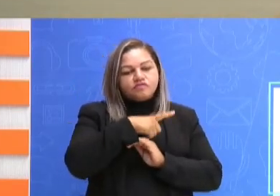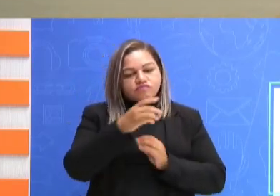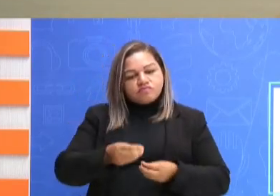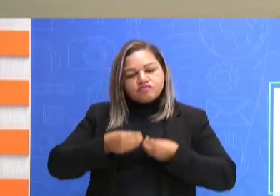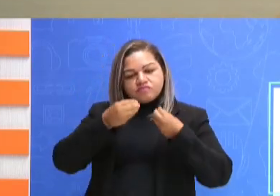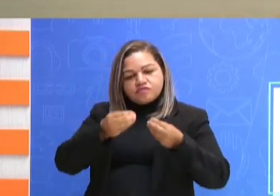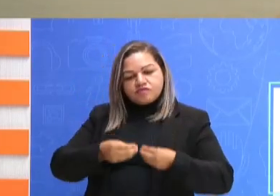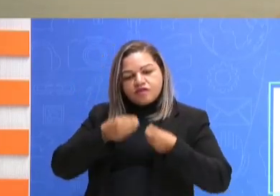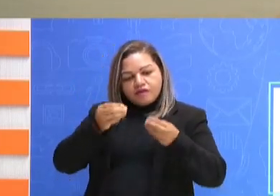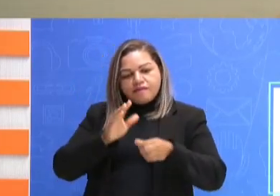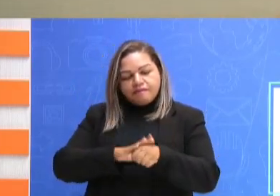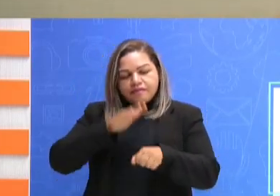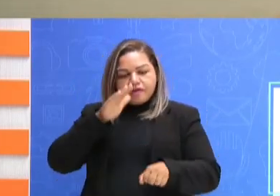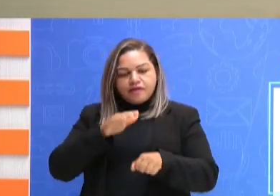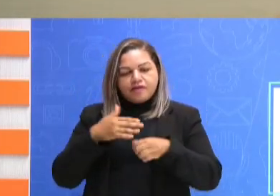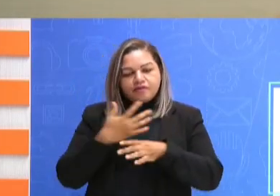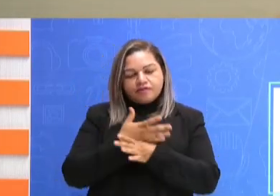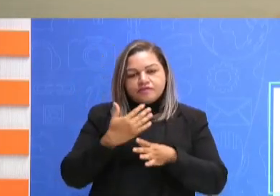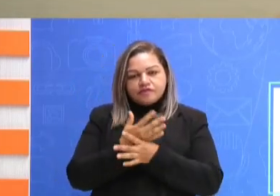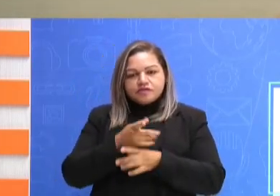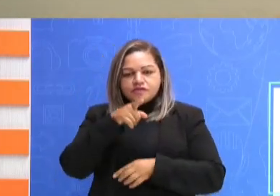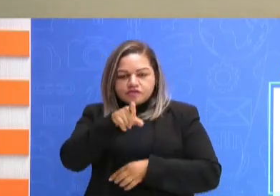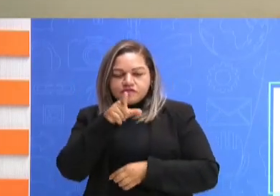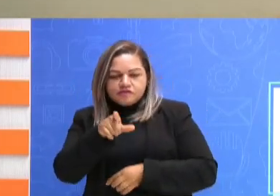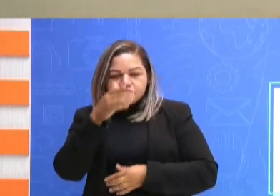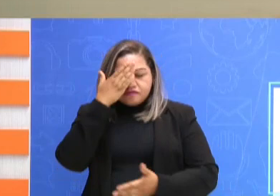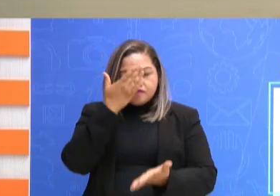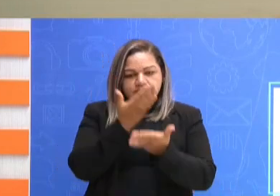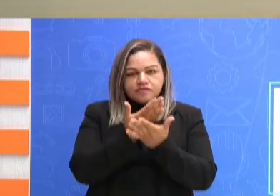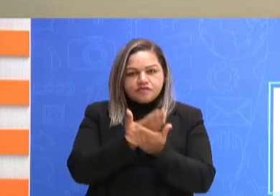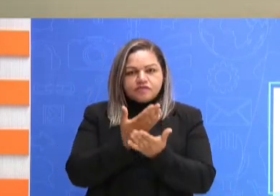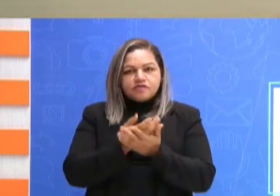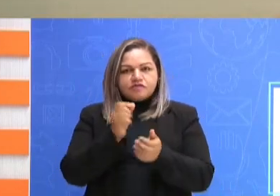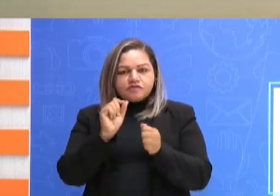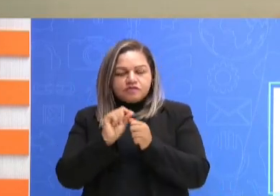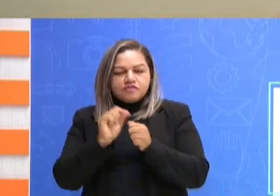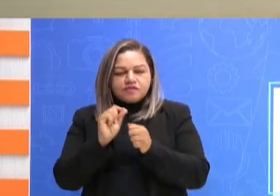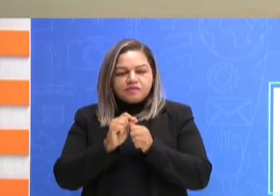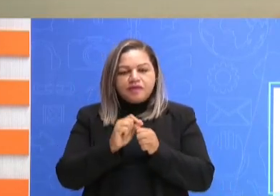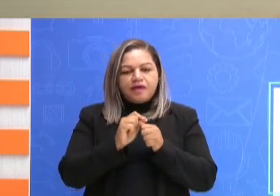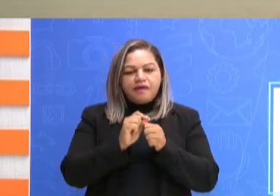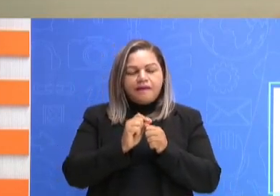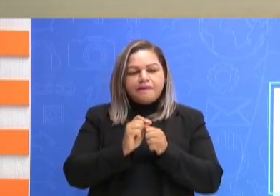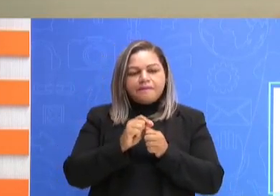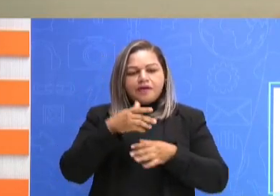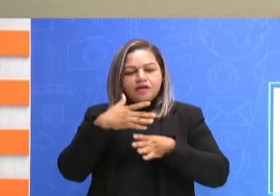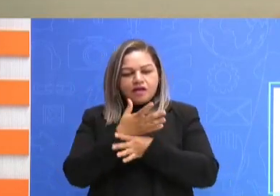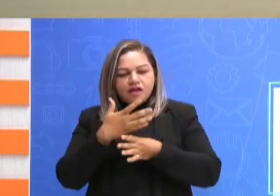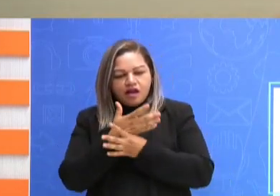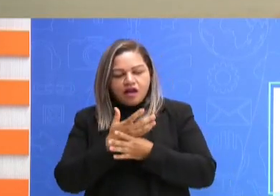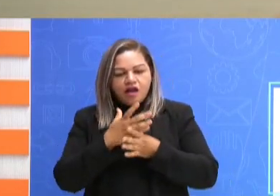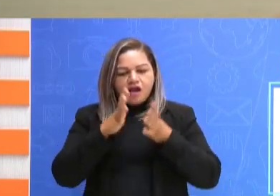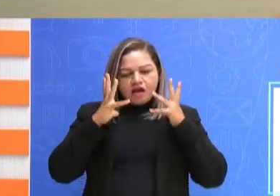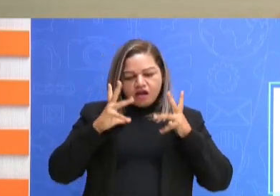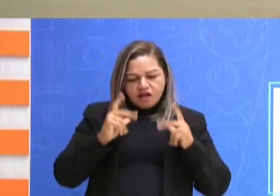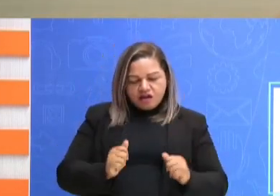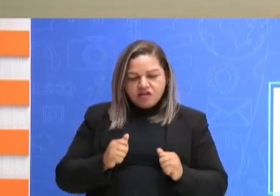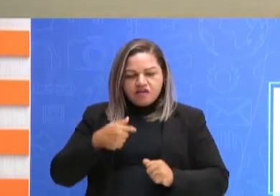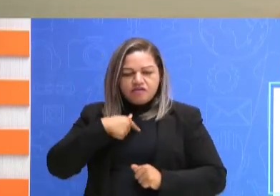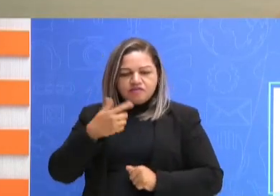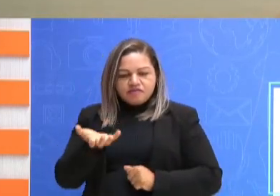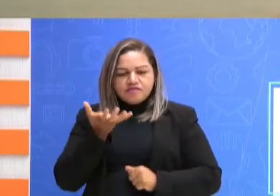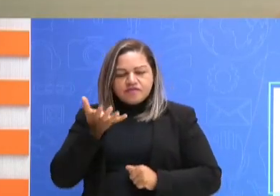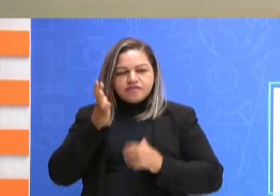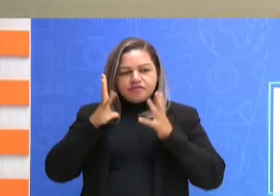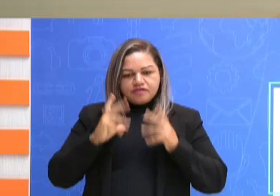investir muito mais na cidade. Se você me apoiar, se você acreditar que o que eu estou fazendo é para manter a cidade limpa, eu não quero multar, eu quero